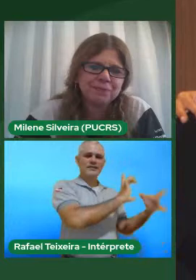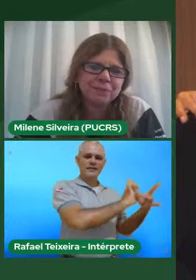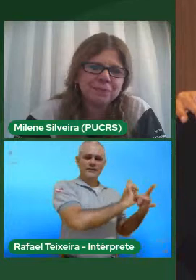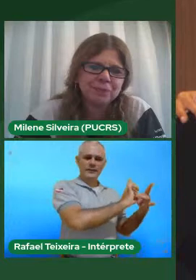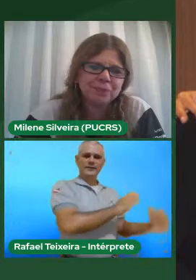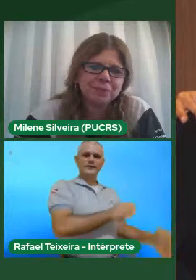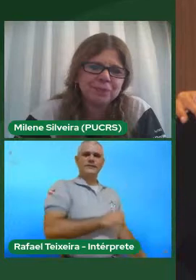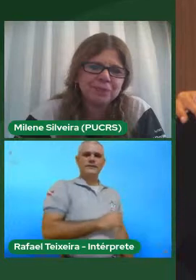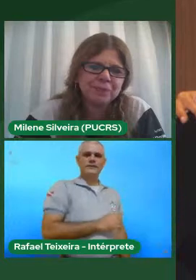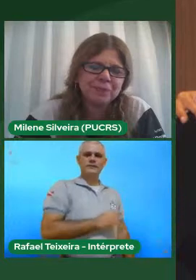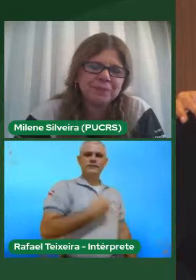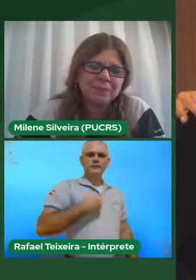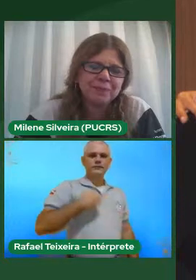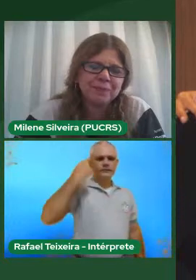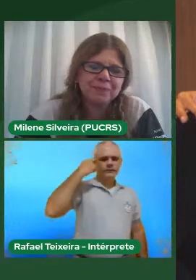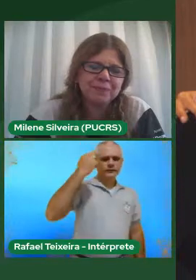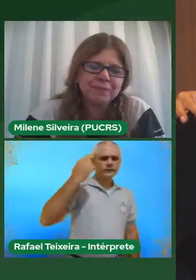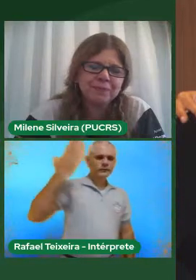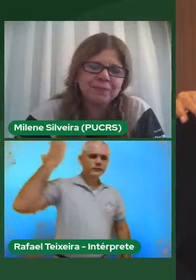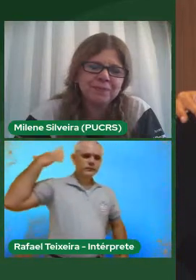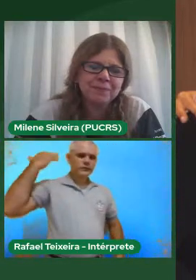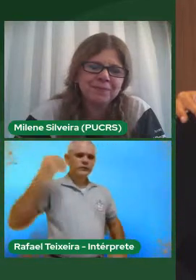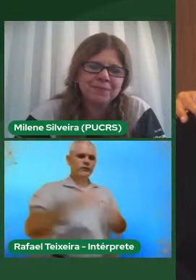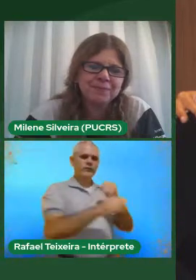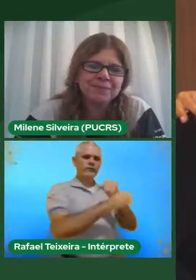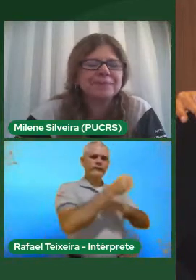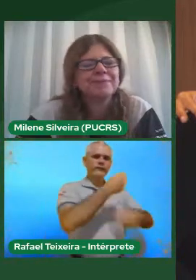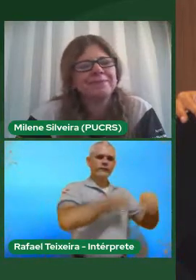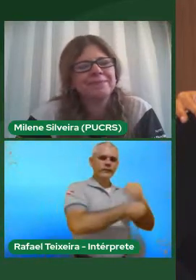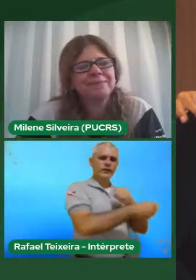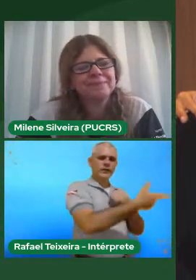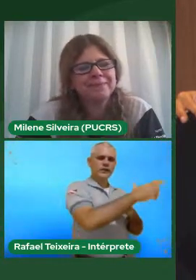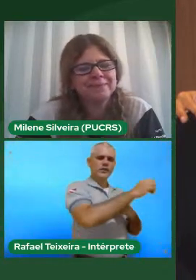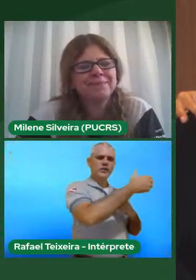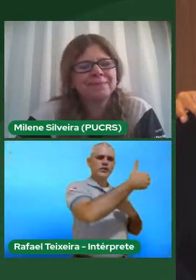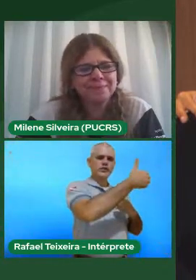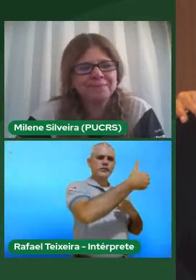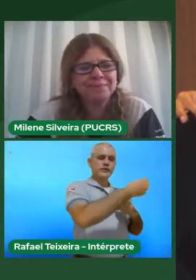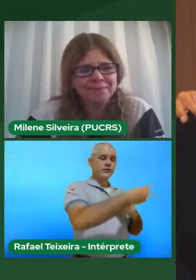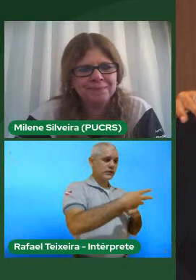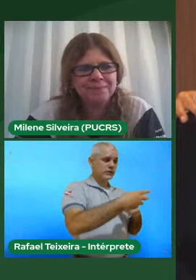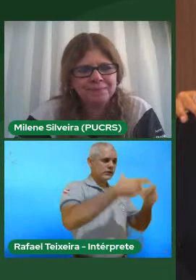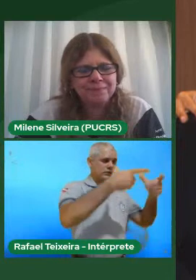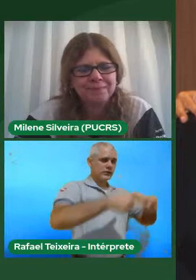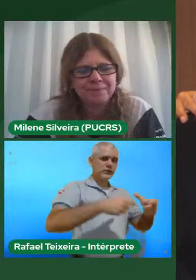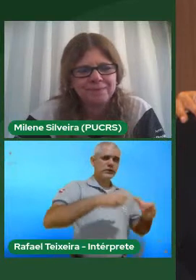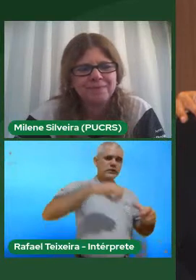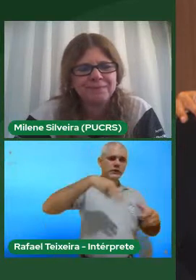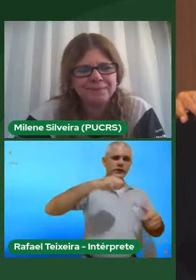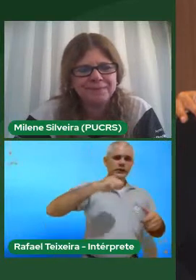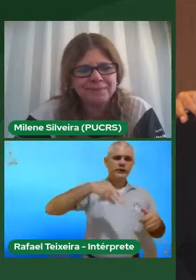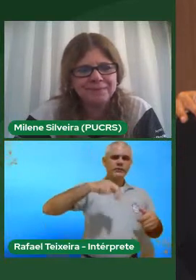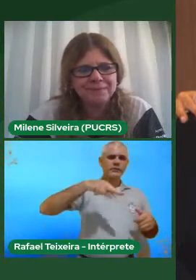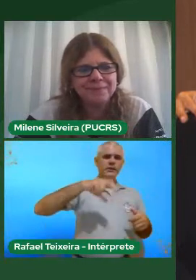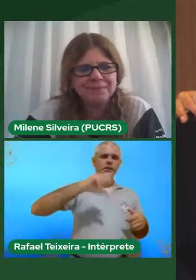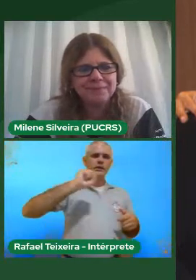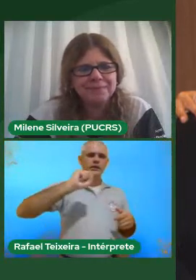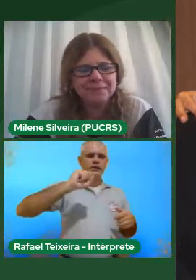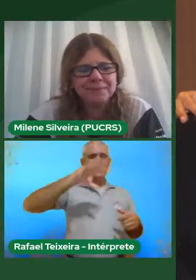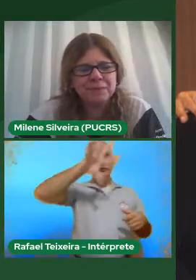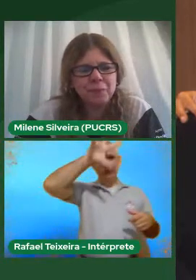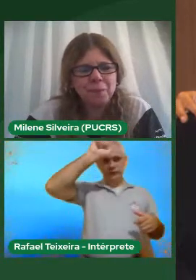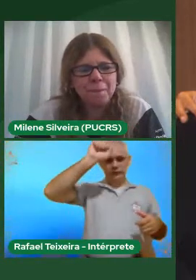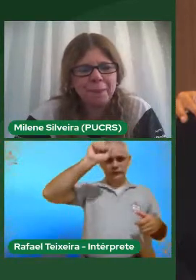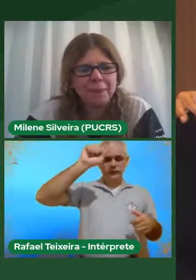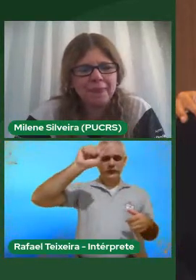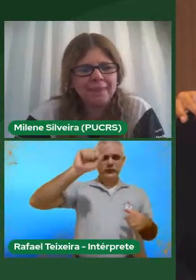Manaus, você nos incentivando para a gente organizar o evento. E deu certo, tanto é que em